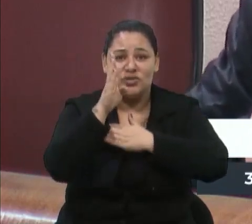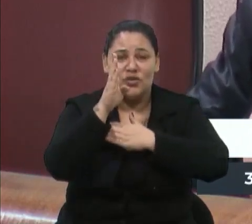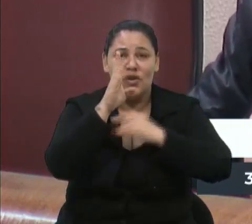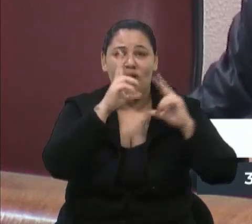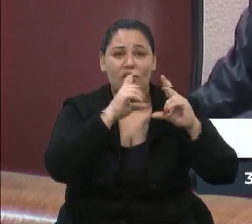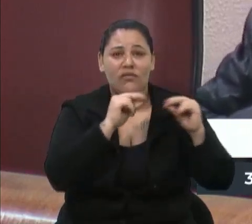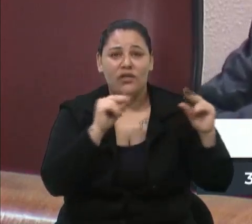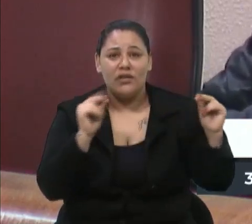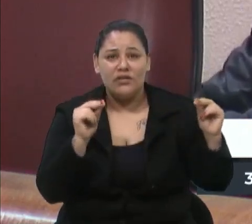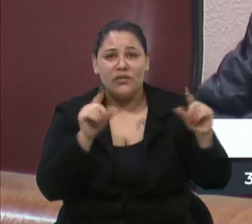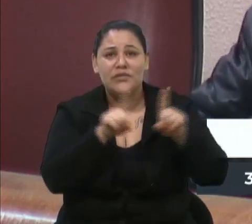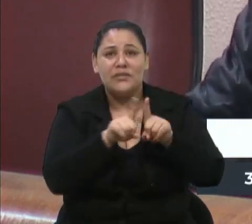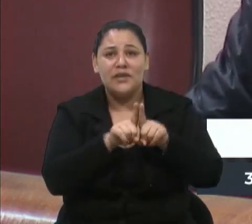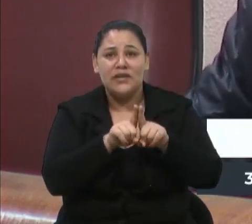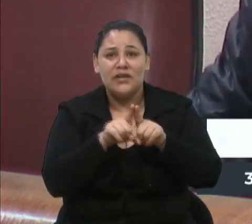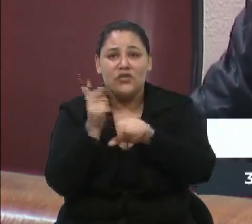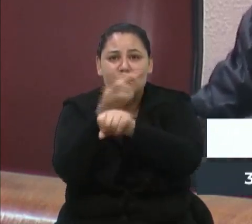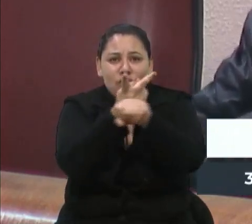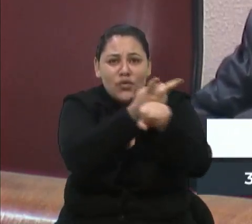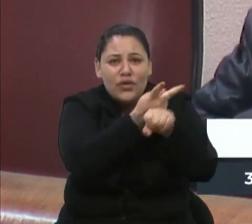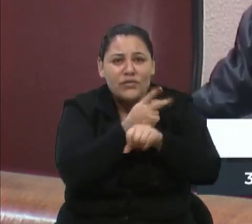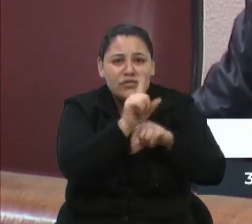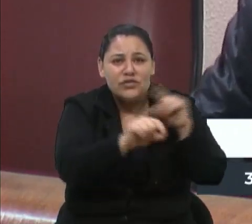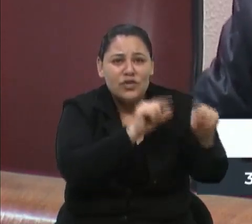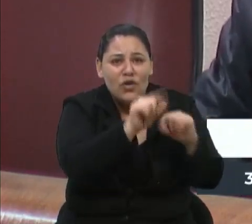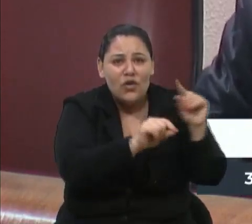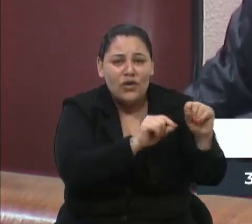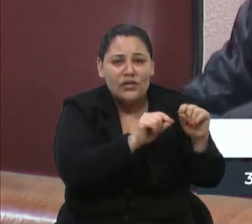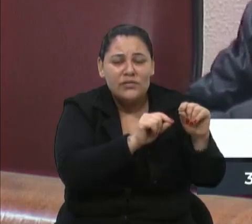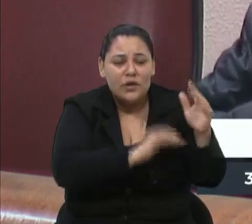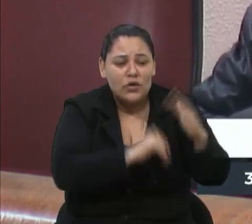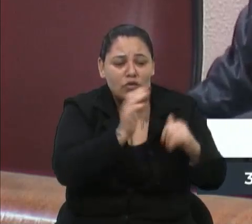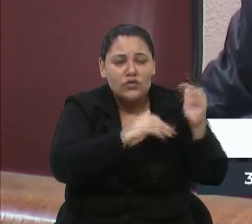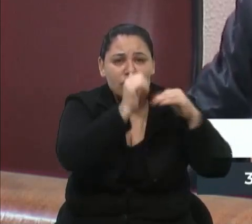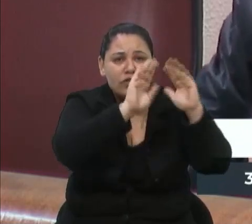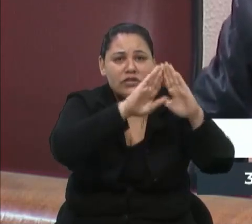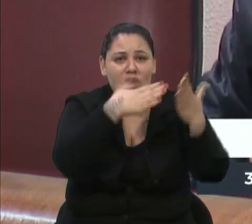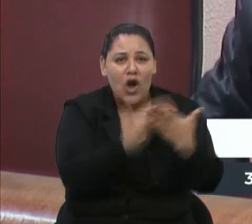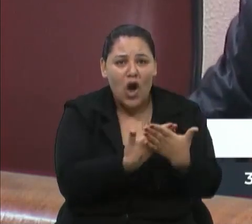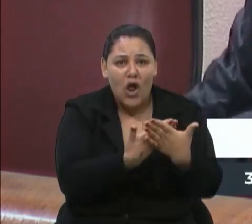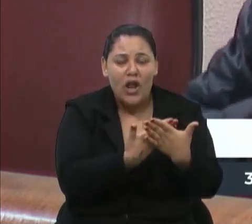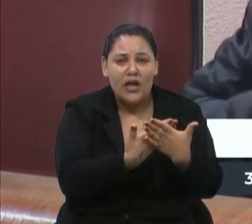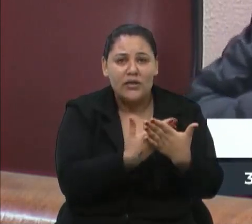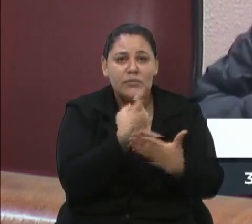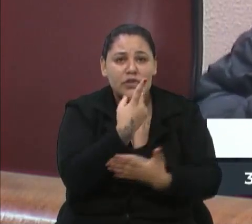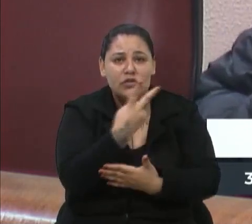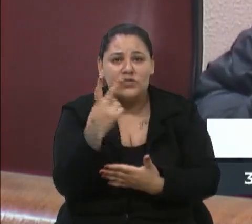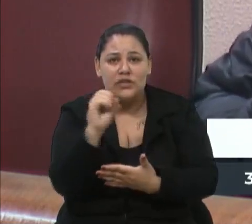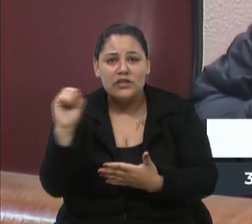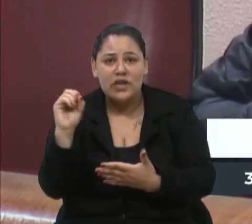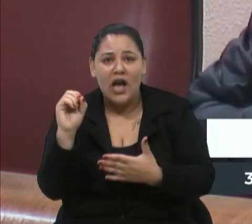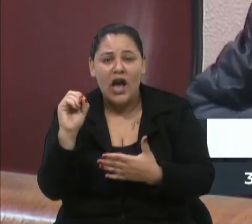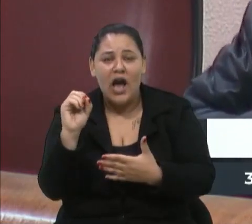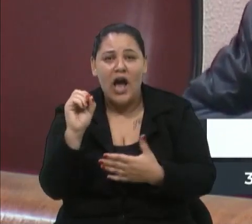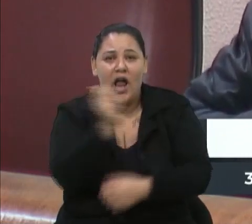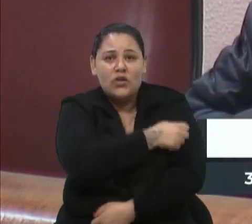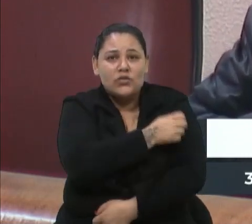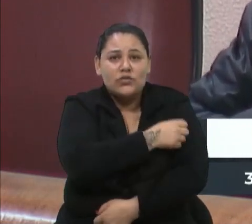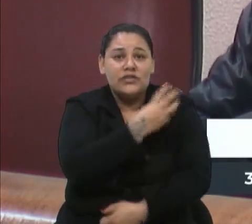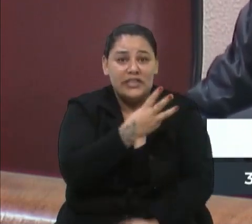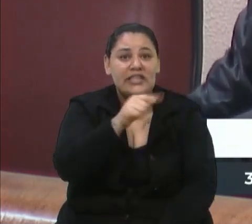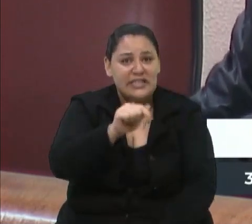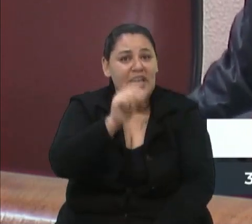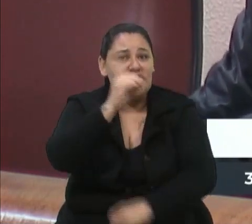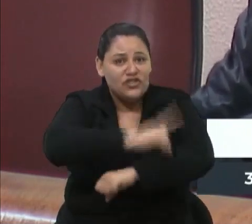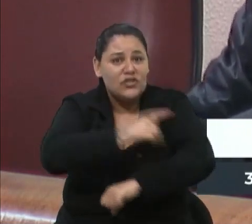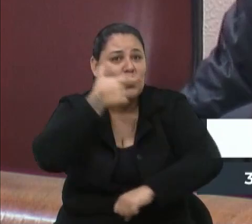buscamos a alternativa de uma construção de uma escola de 1.200 alunos, que em 37 dias, e aí tu poderia fazer ela em